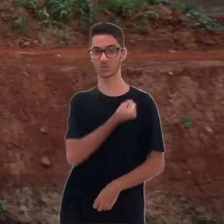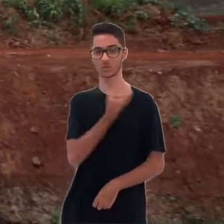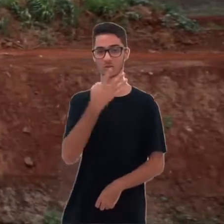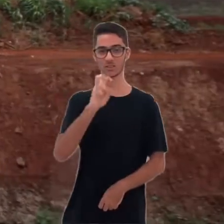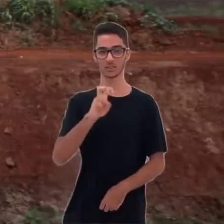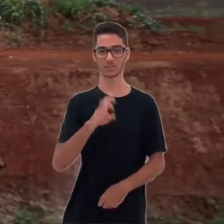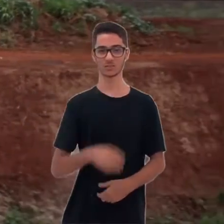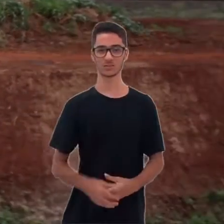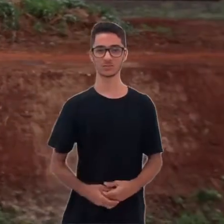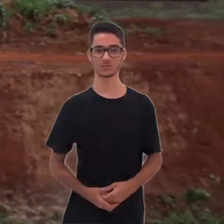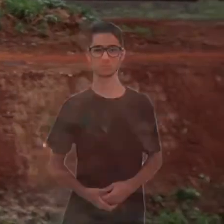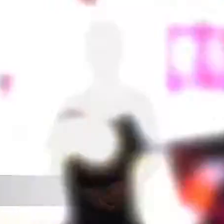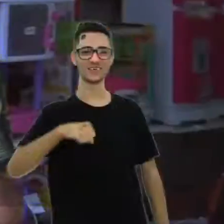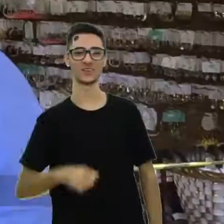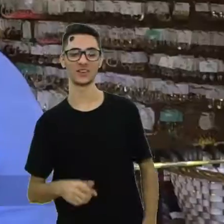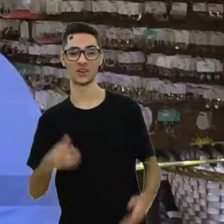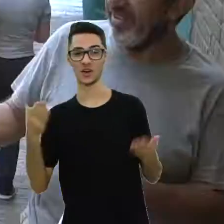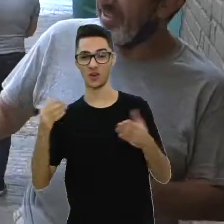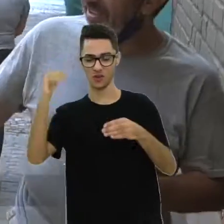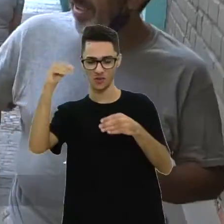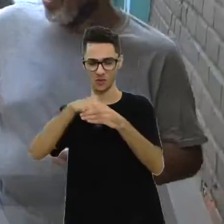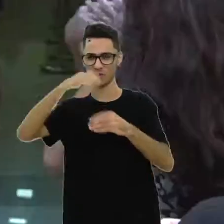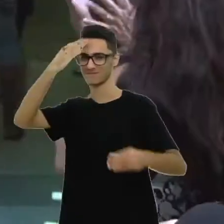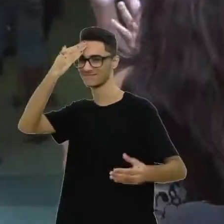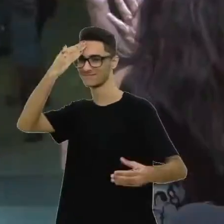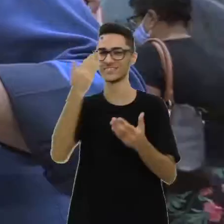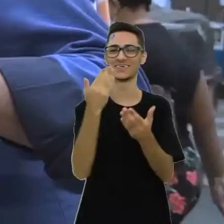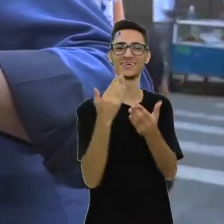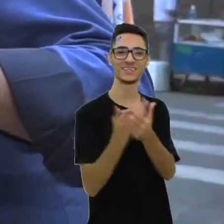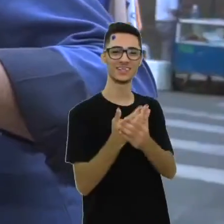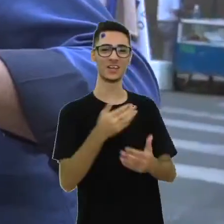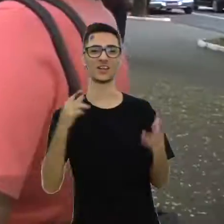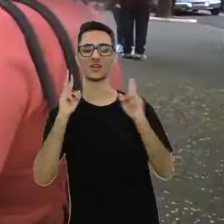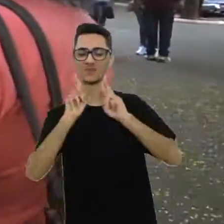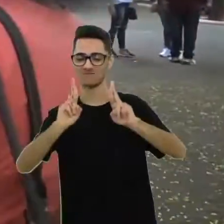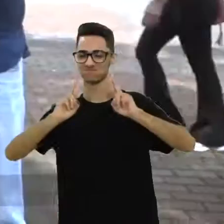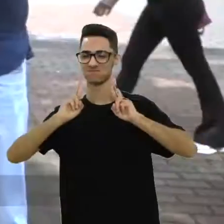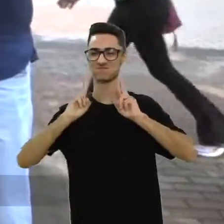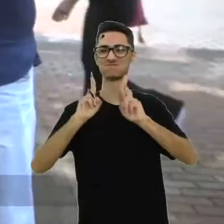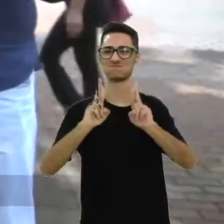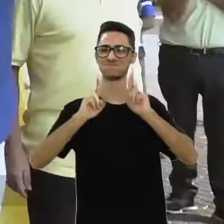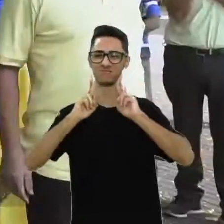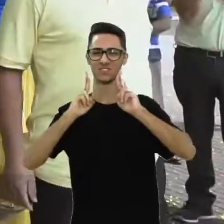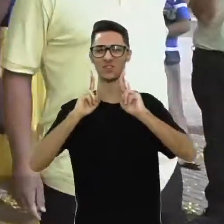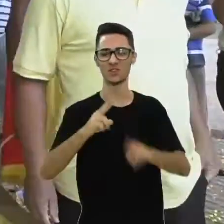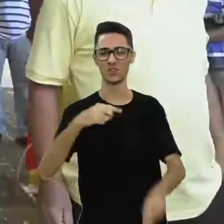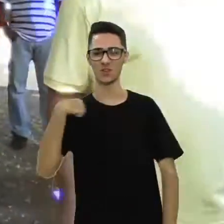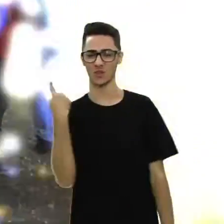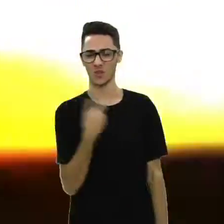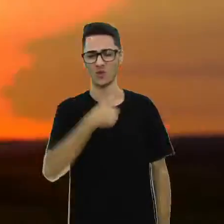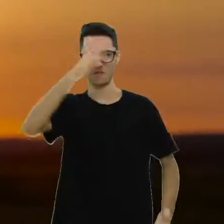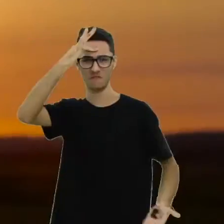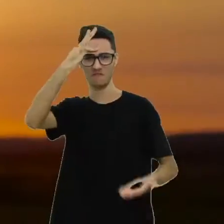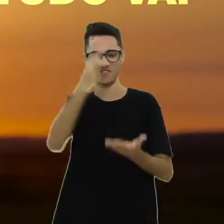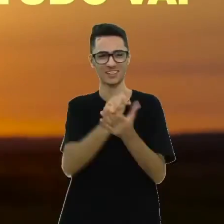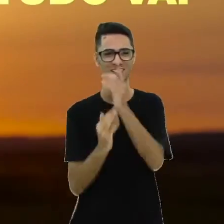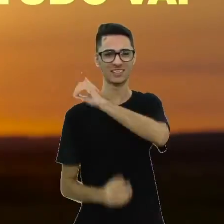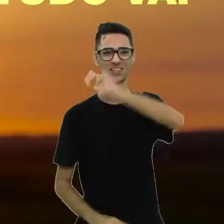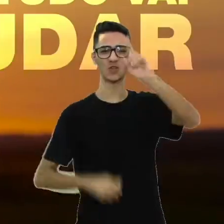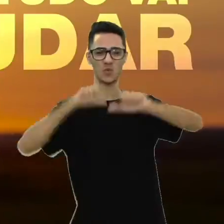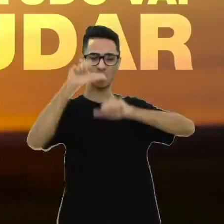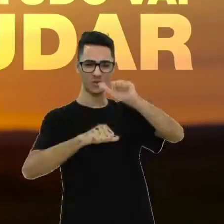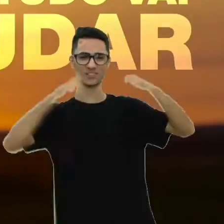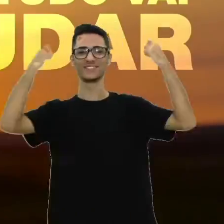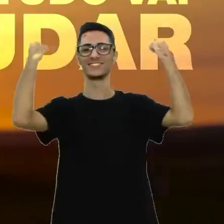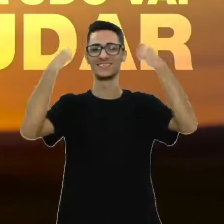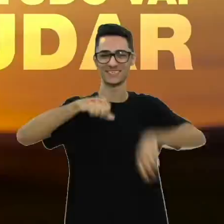Sou Eliseu, 45. Seu voto é confiança, é a esperança, é a fé em Deus que tudo